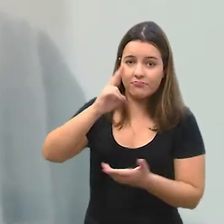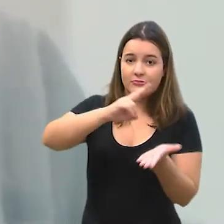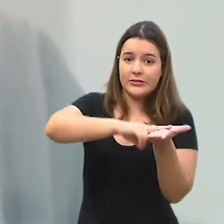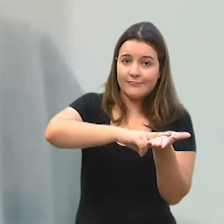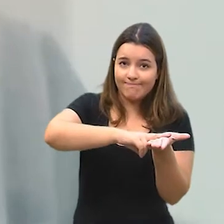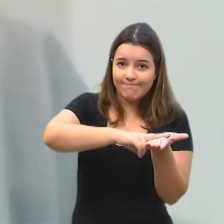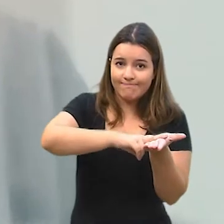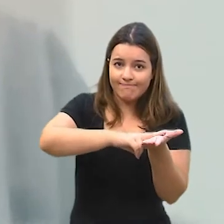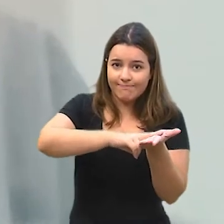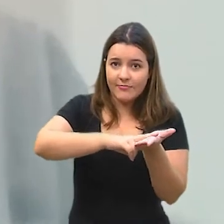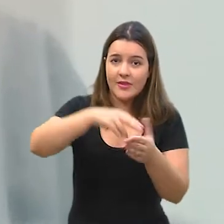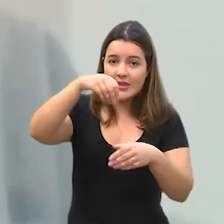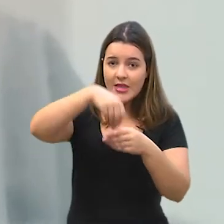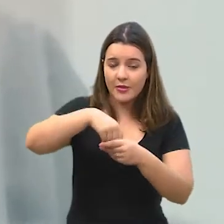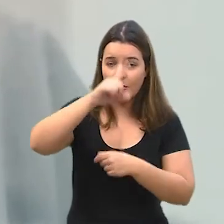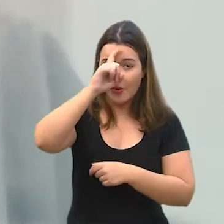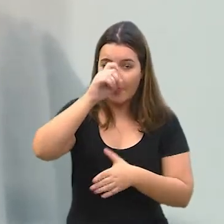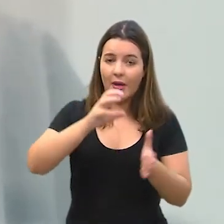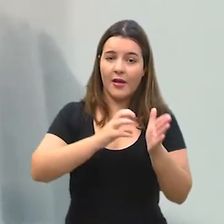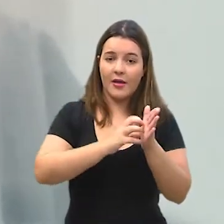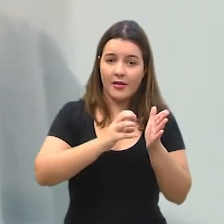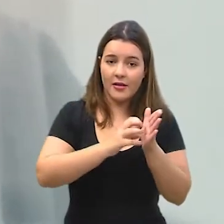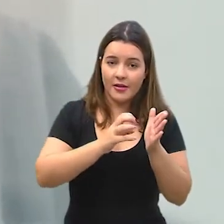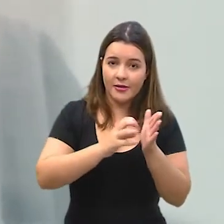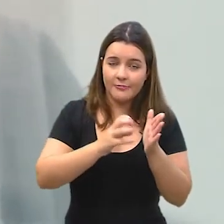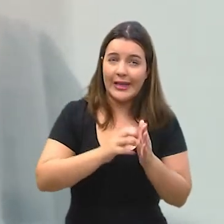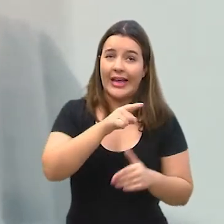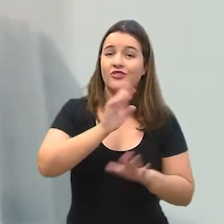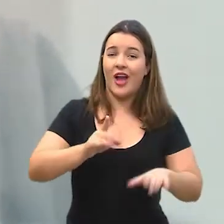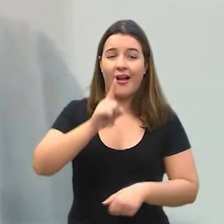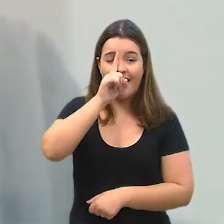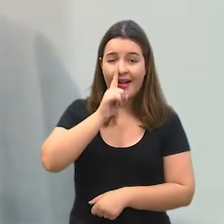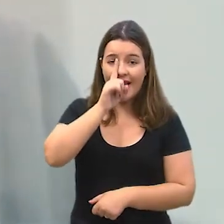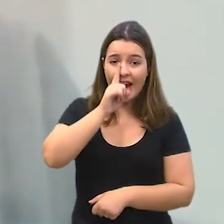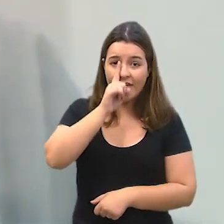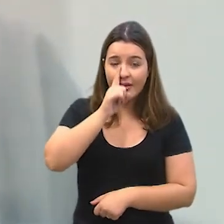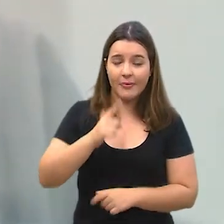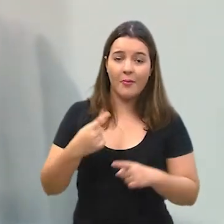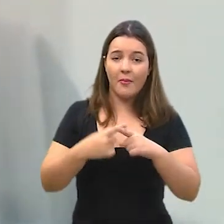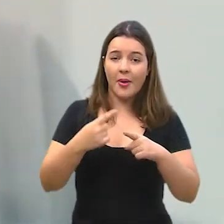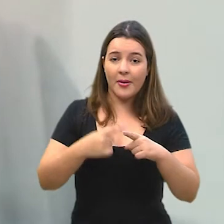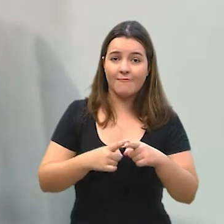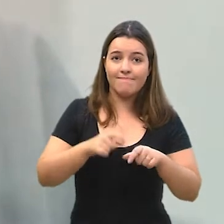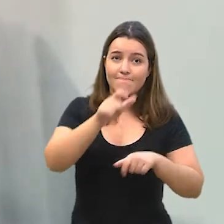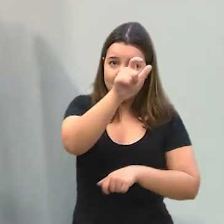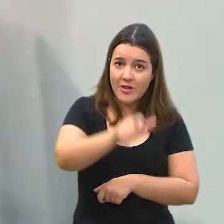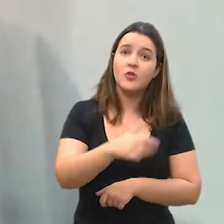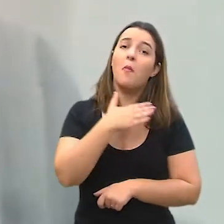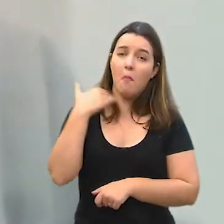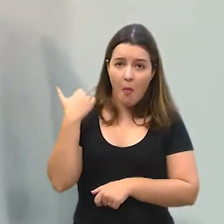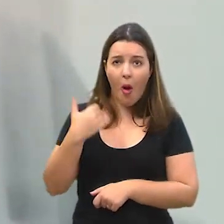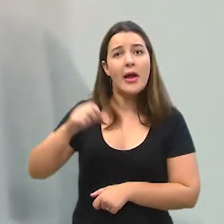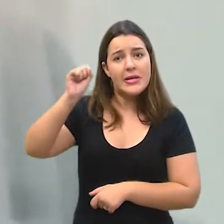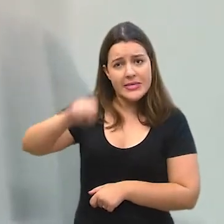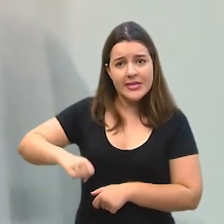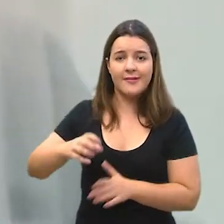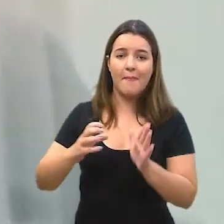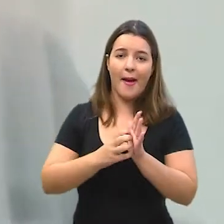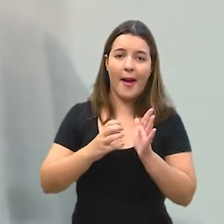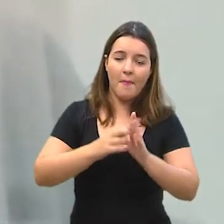essa combinação de medidas de prevenção, o risco fica muito baixo, de fato. Doutor, qual que é a importância